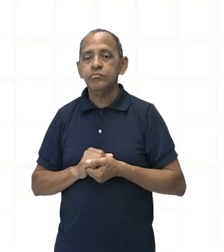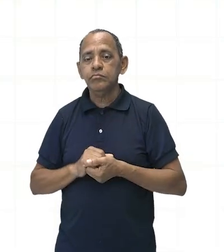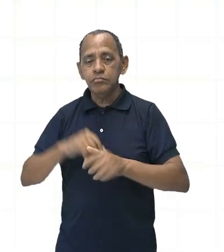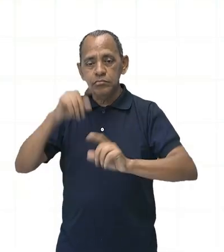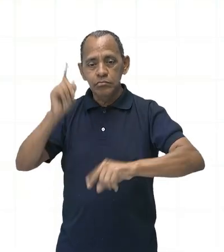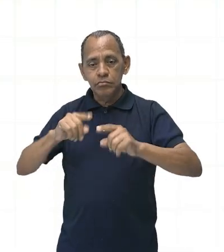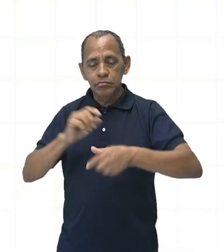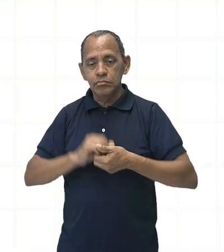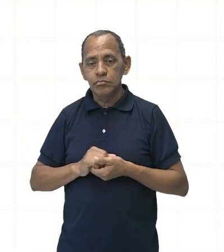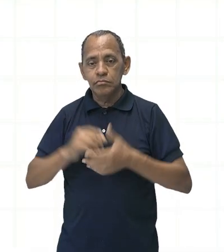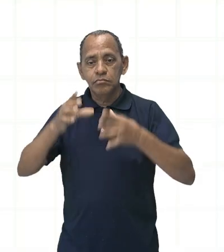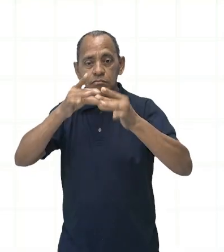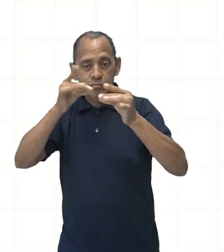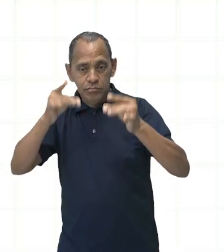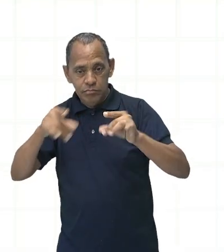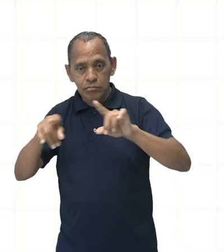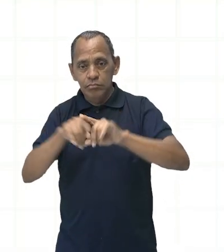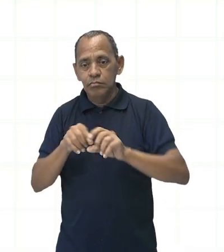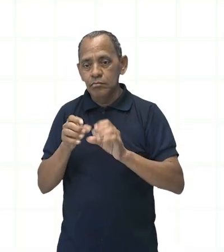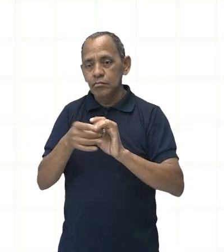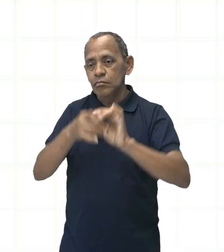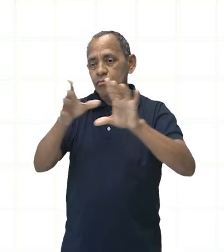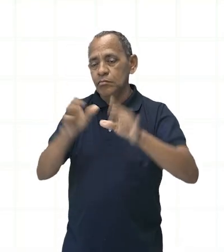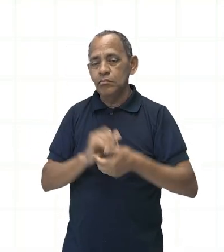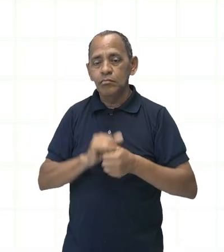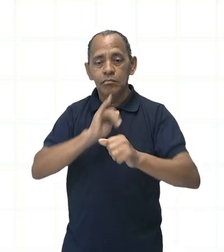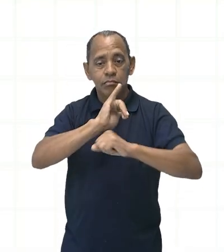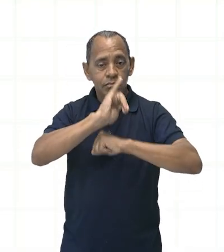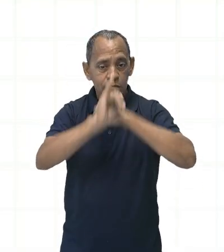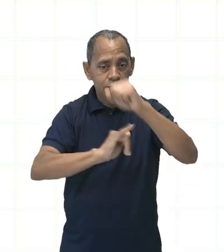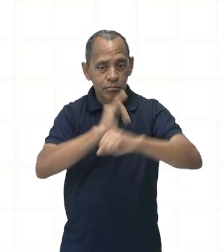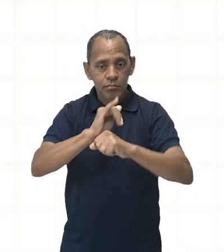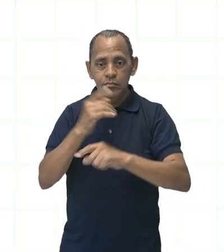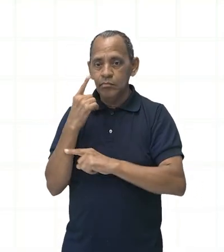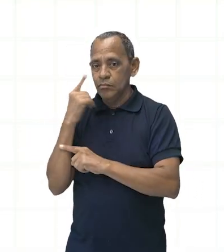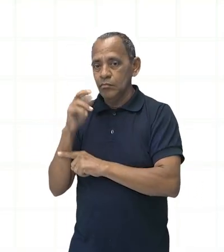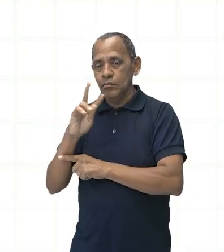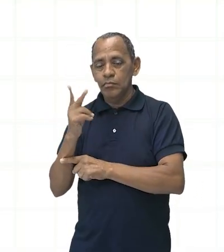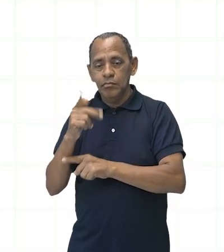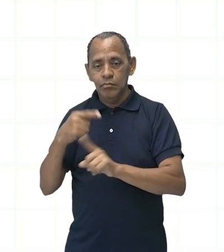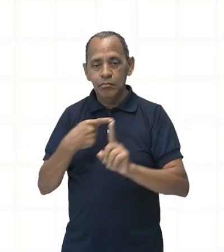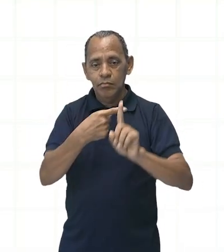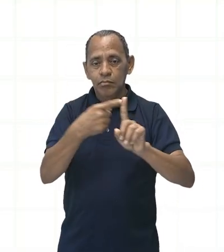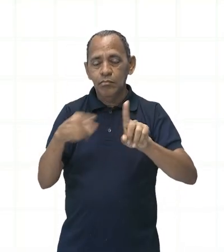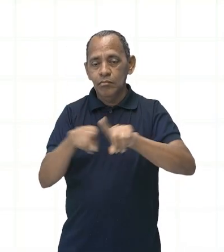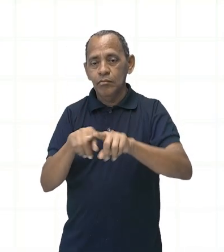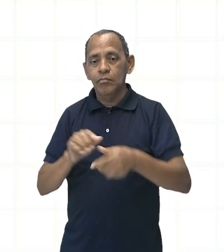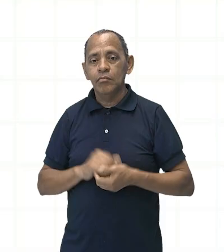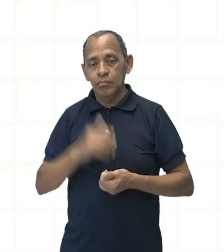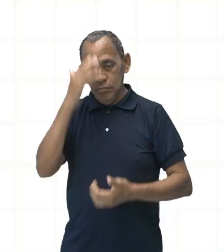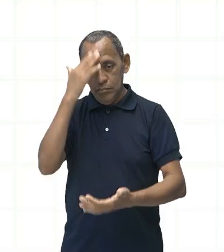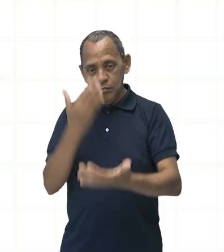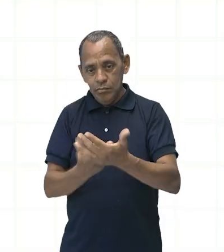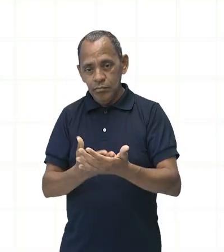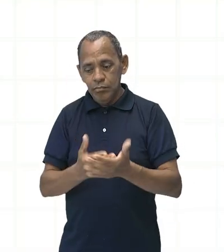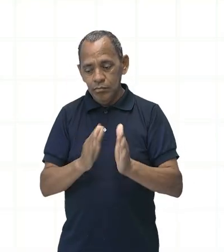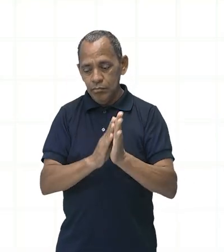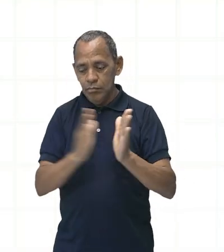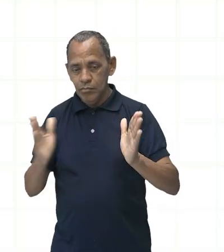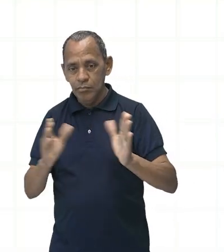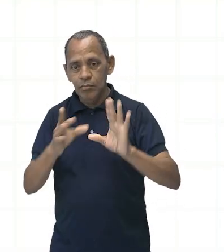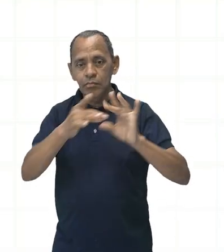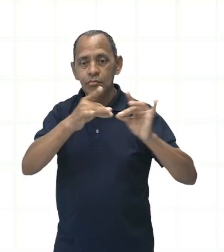solução aquosa, liberam íons H+. Então, a gente sempre vai levar em consideração se tratar de um meio